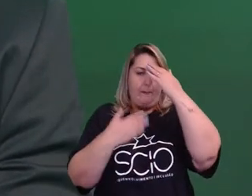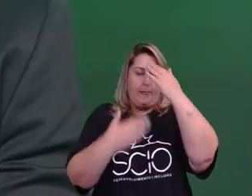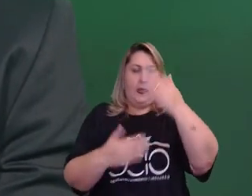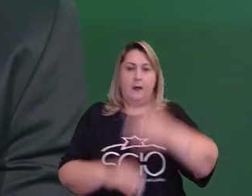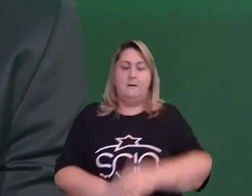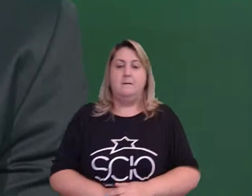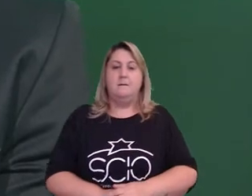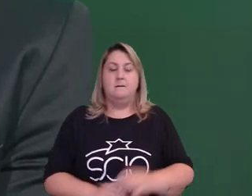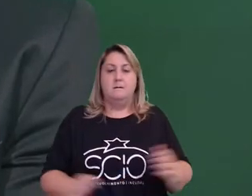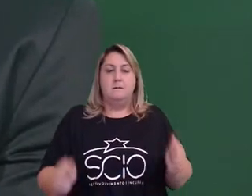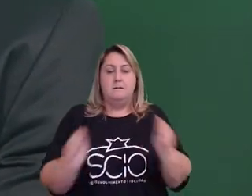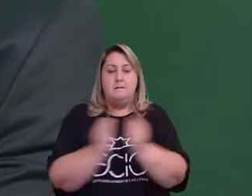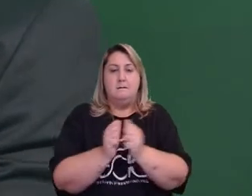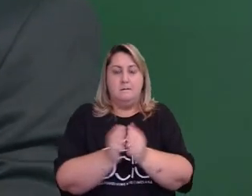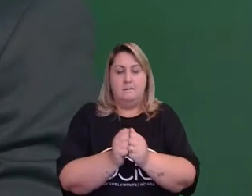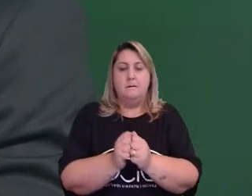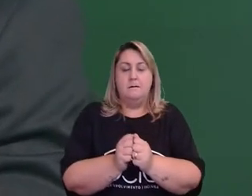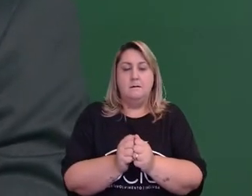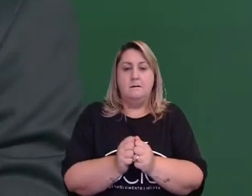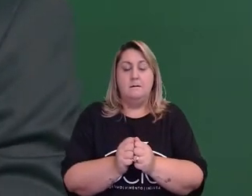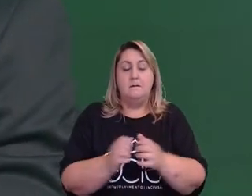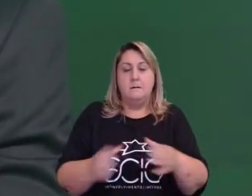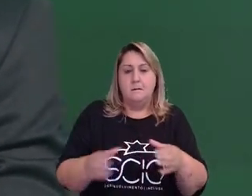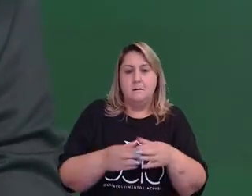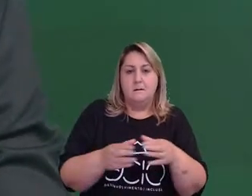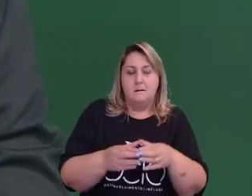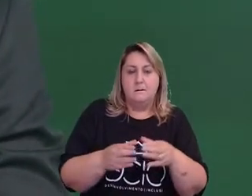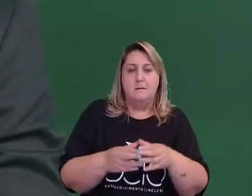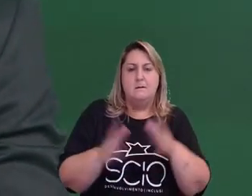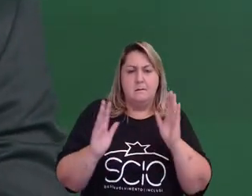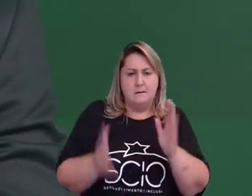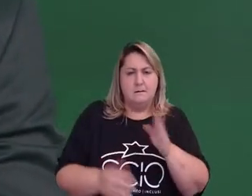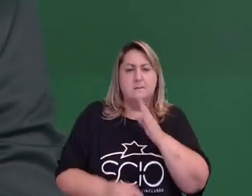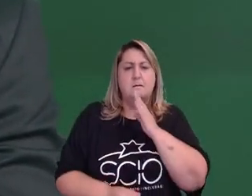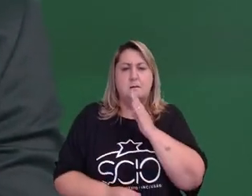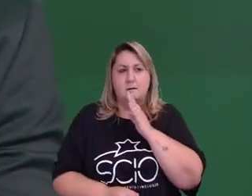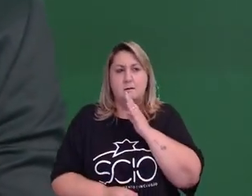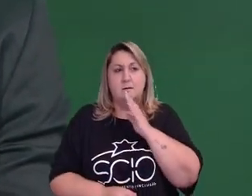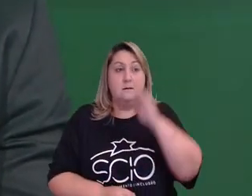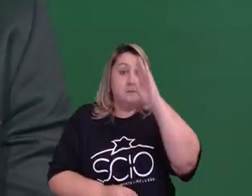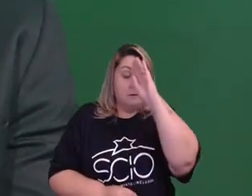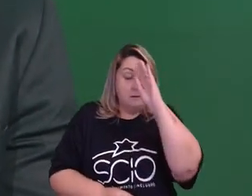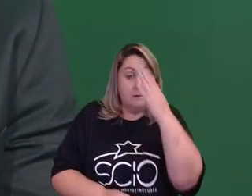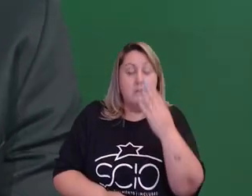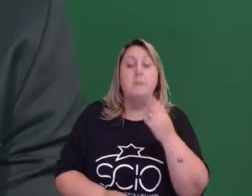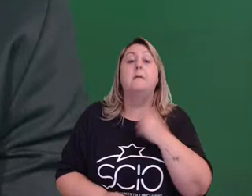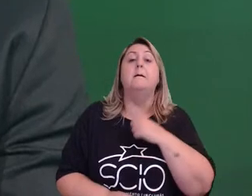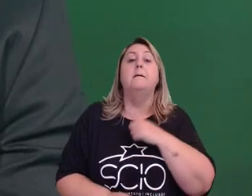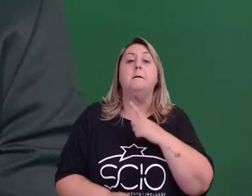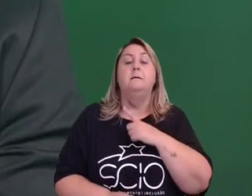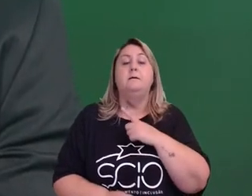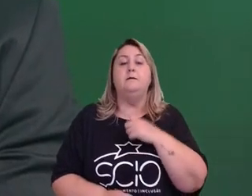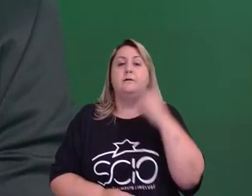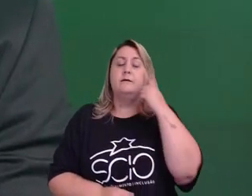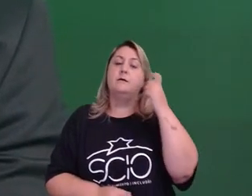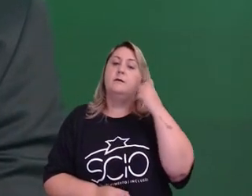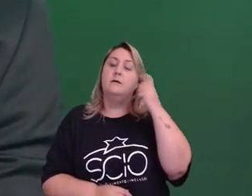por estar aqui comigo sempre, contar com essa equipe aqui que você já conhece e principalmente por levar